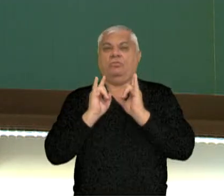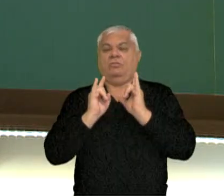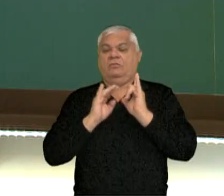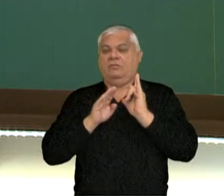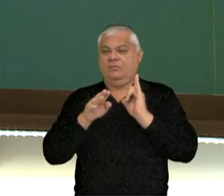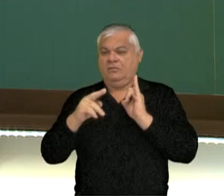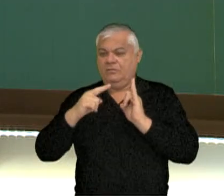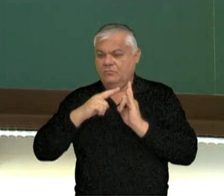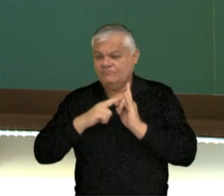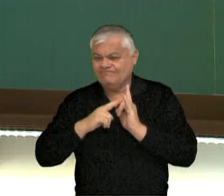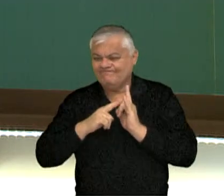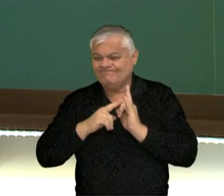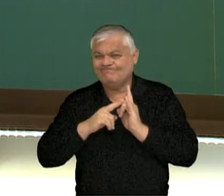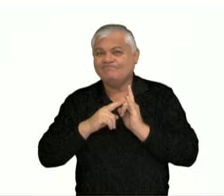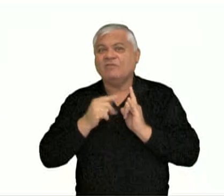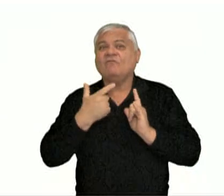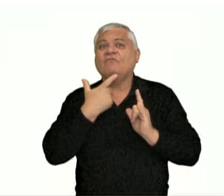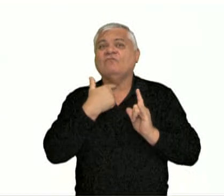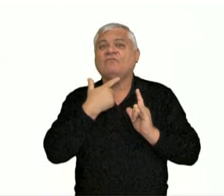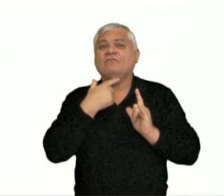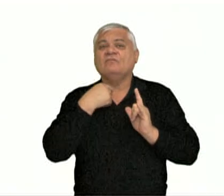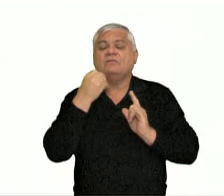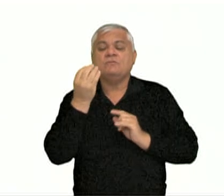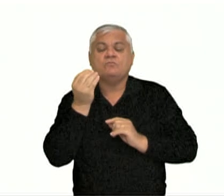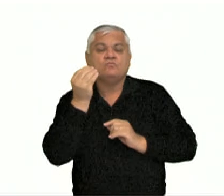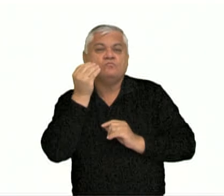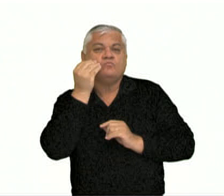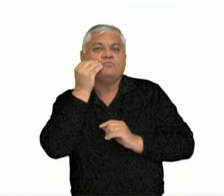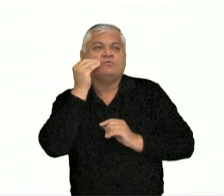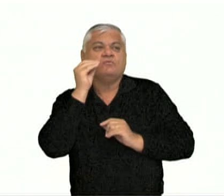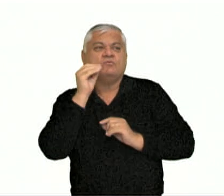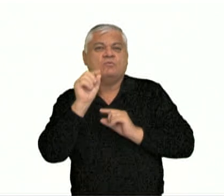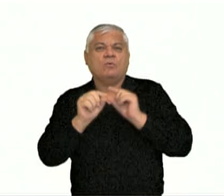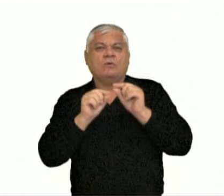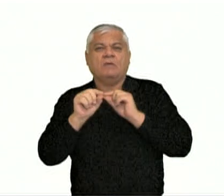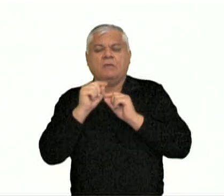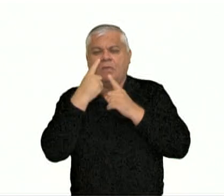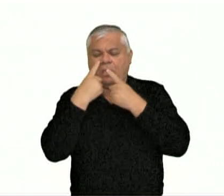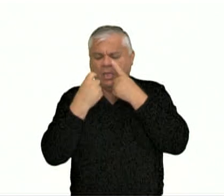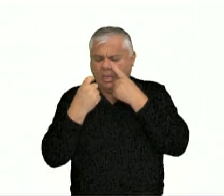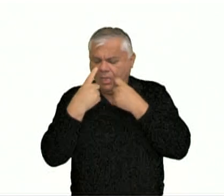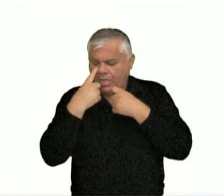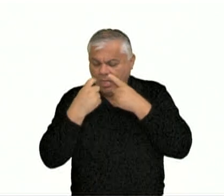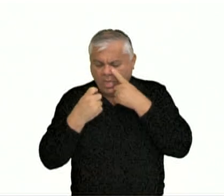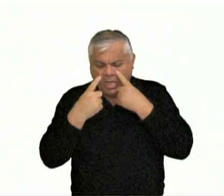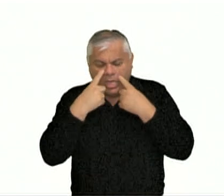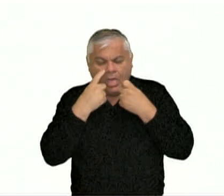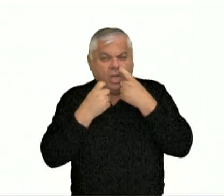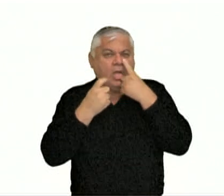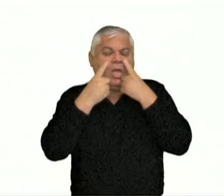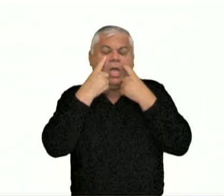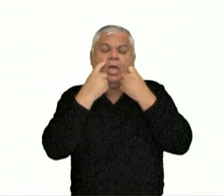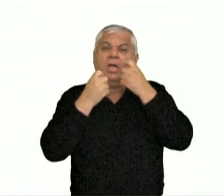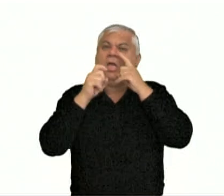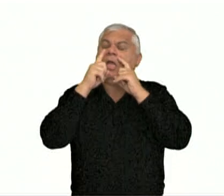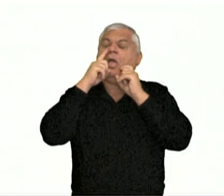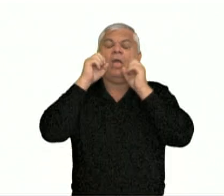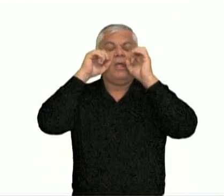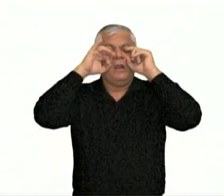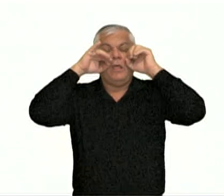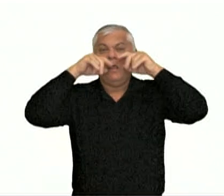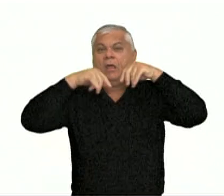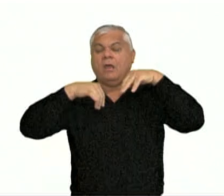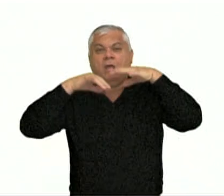beijo. O beijo rebentou em soluços e os olhos não puderam conter as lágrimas, que vieram